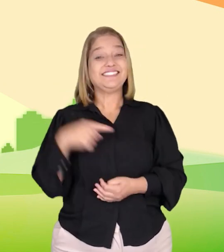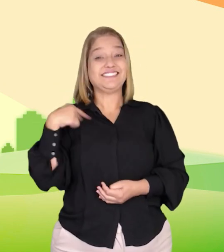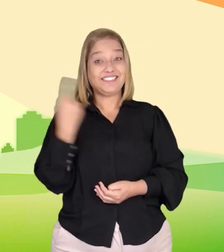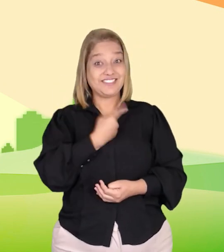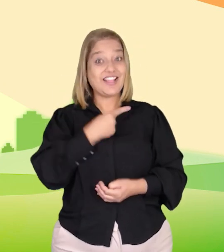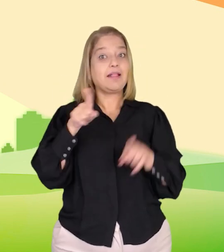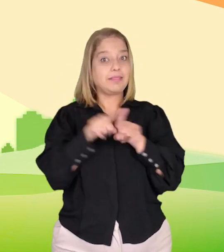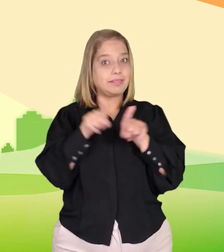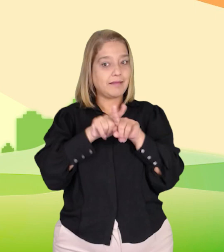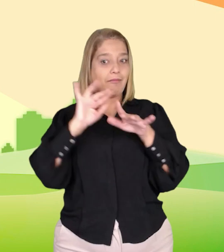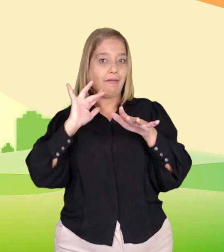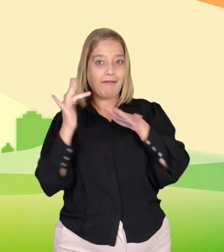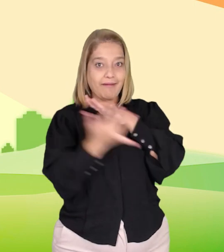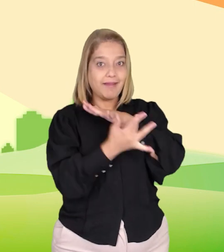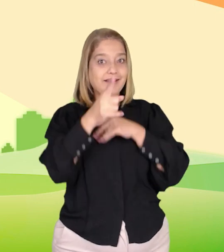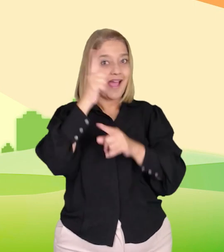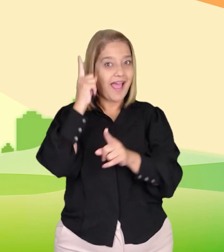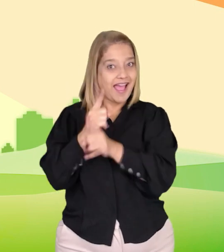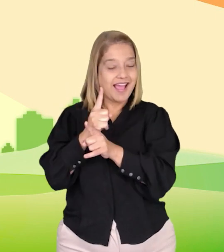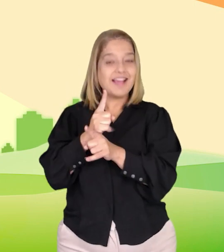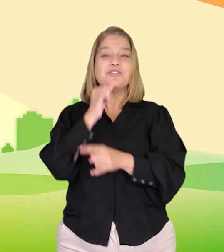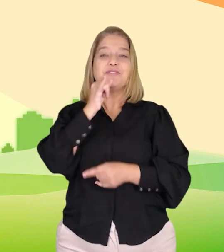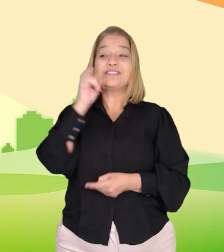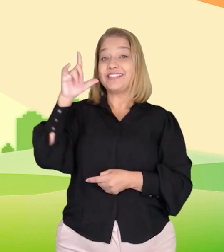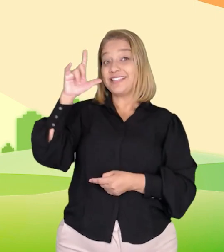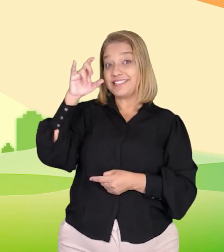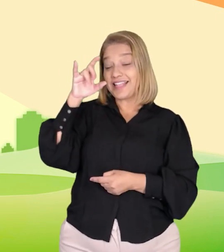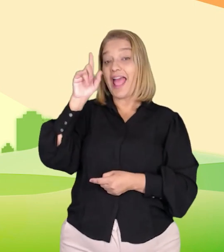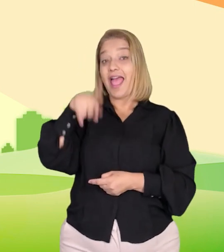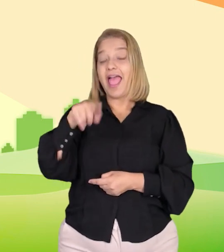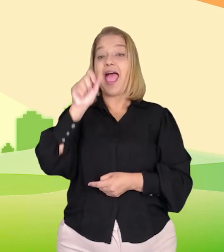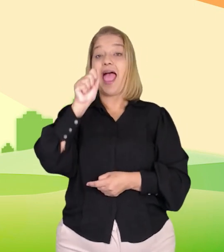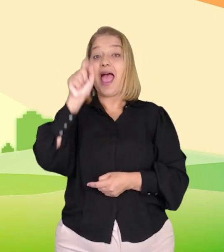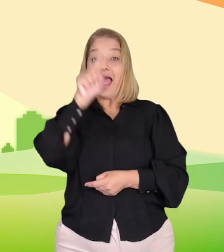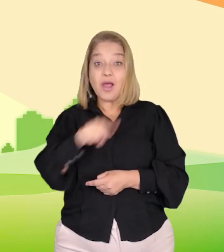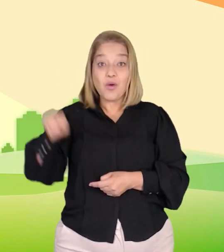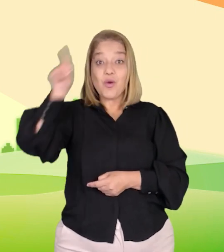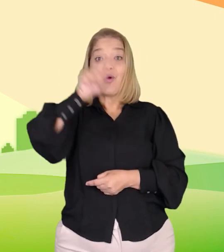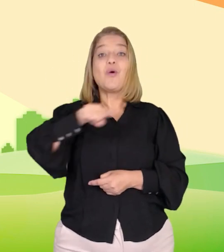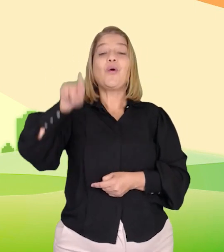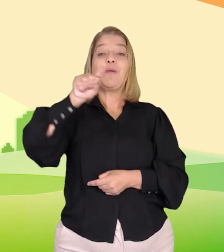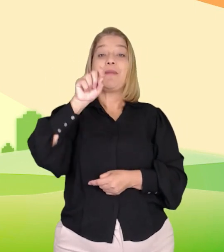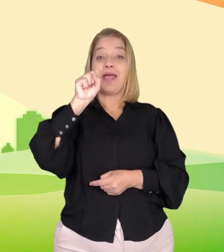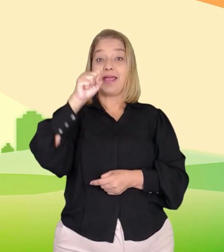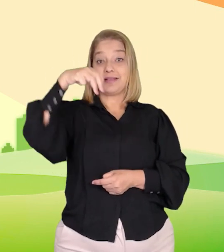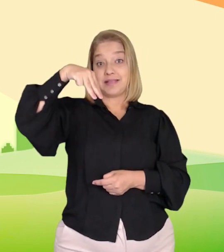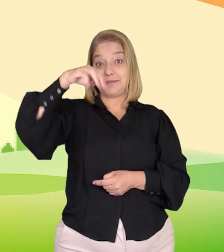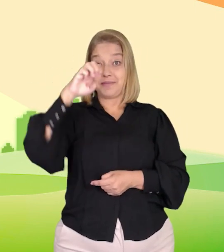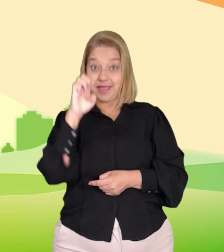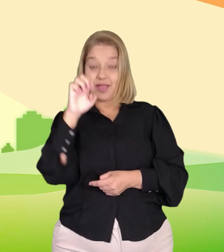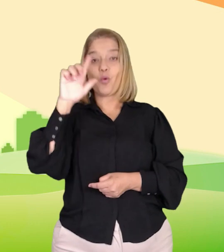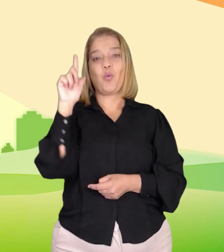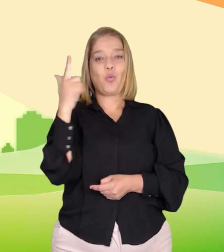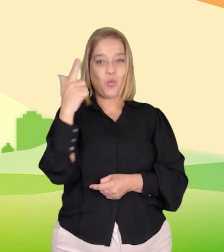no próximo programa. Estamos nas redes sociais, hein? O Instagram é